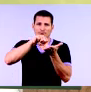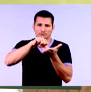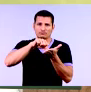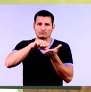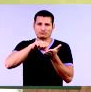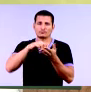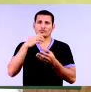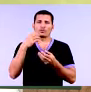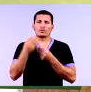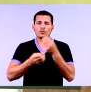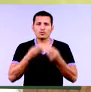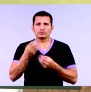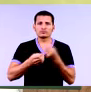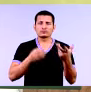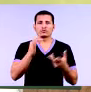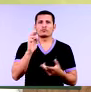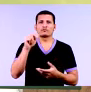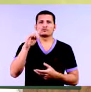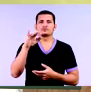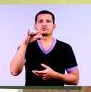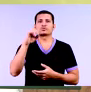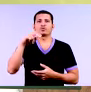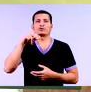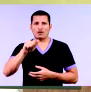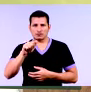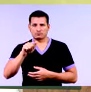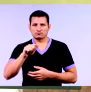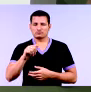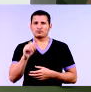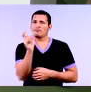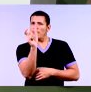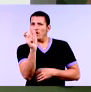que é e como funciona uma variável. E aí